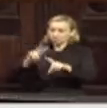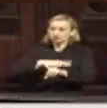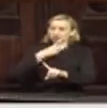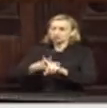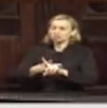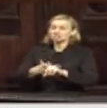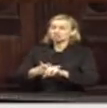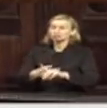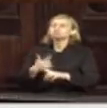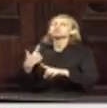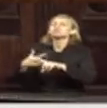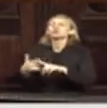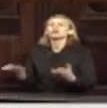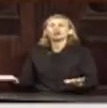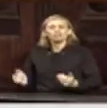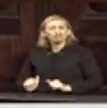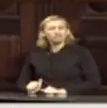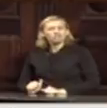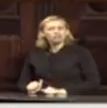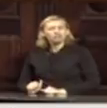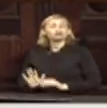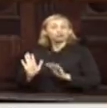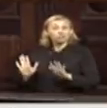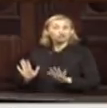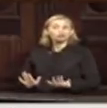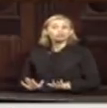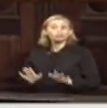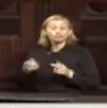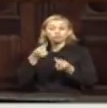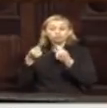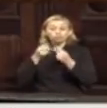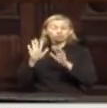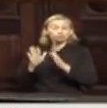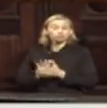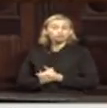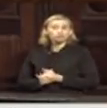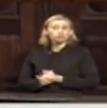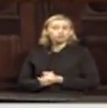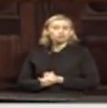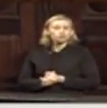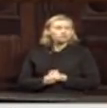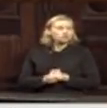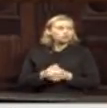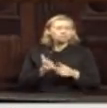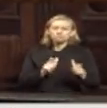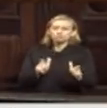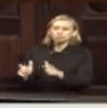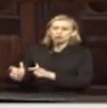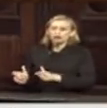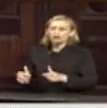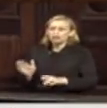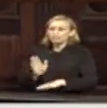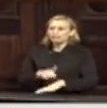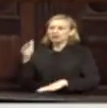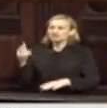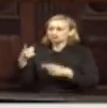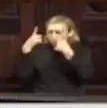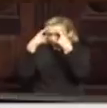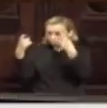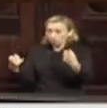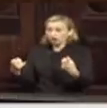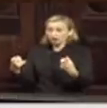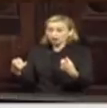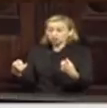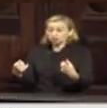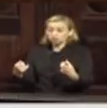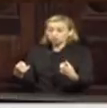será? E aí eu entro no debate de princípios, deputado Mink. Os lugares considerados mais violentos, que este governo